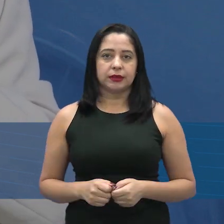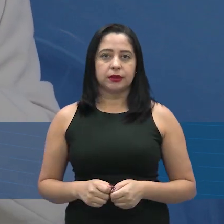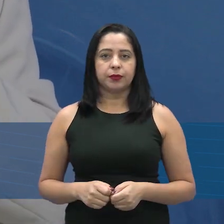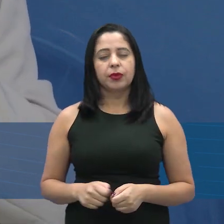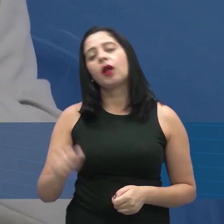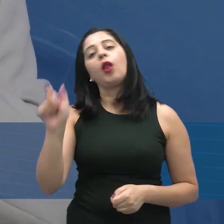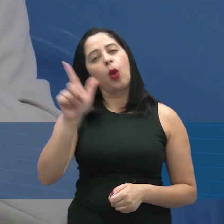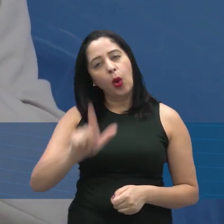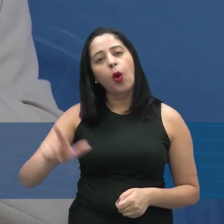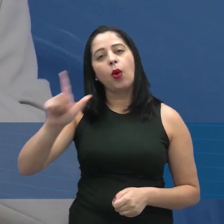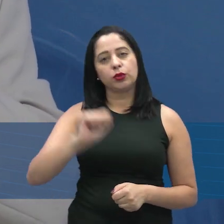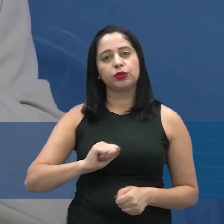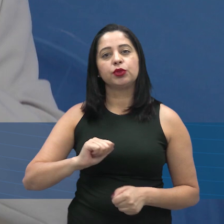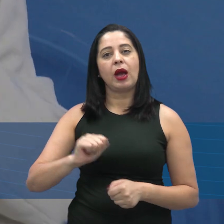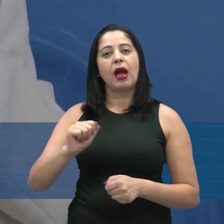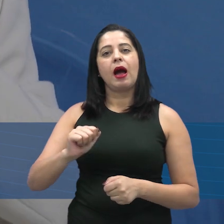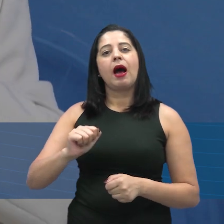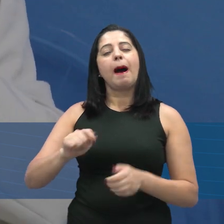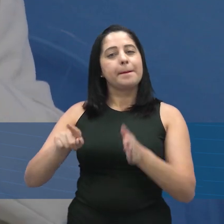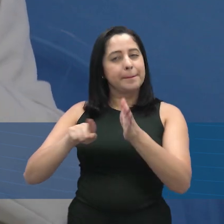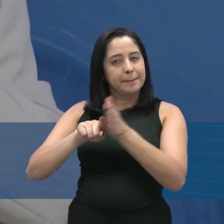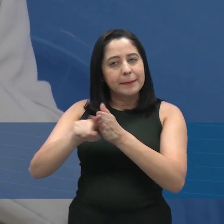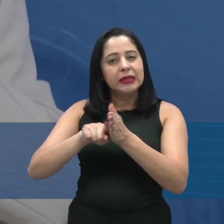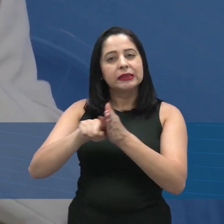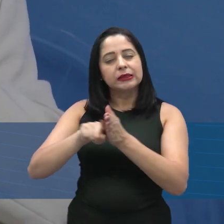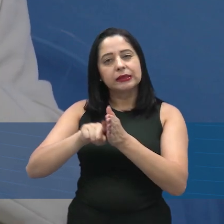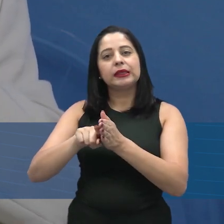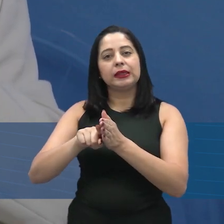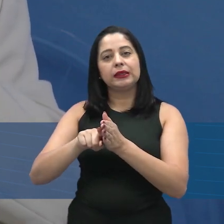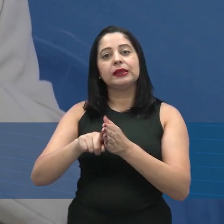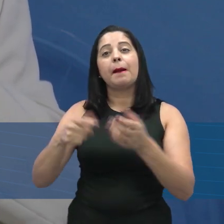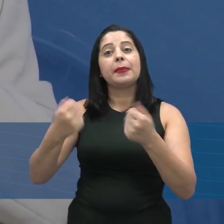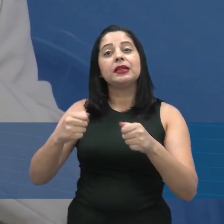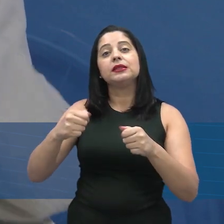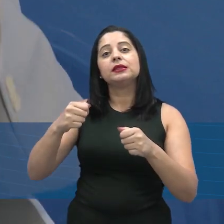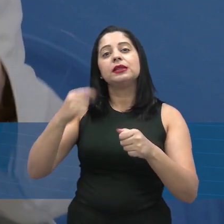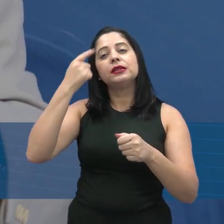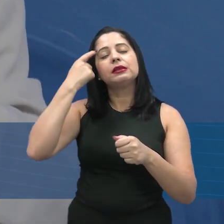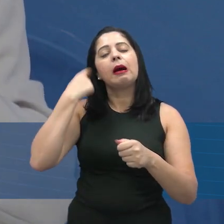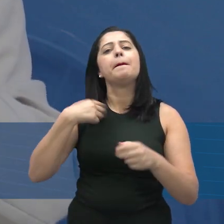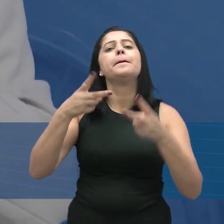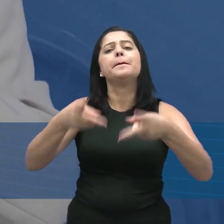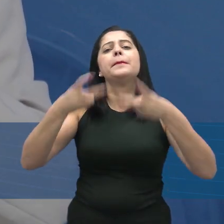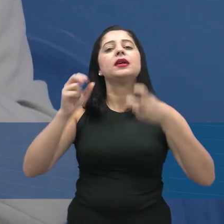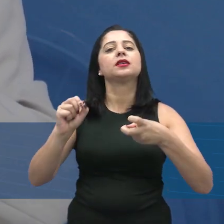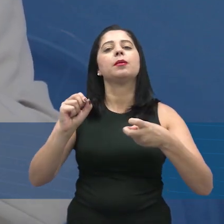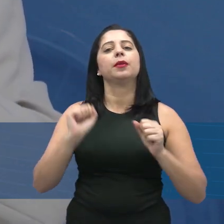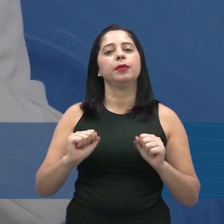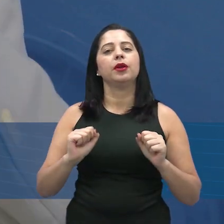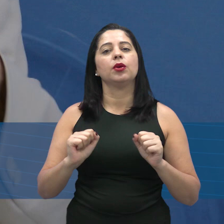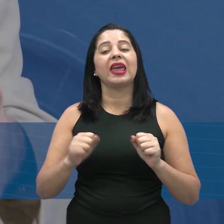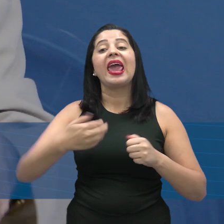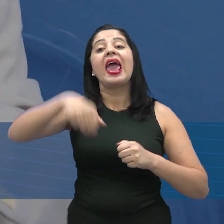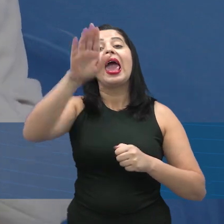Claro que uma pesquisa, a própria validade da pesquisa, eu tenho que levar em conta o extrato que essa pesquisa foi feita também,